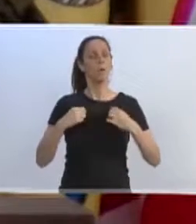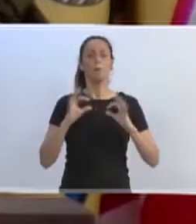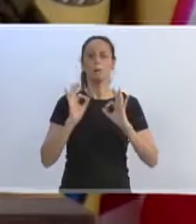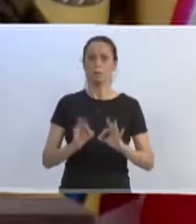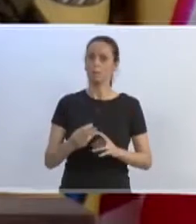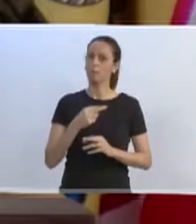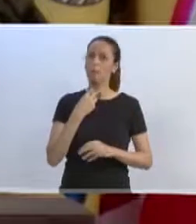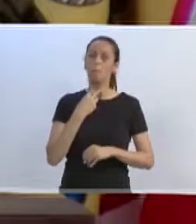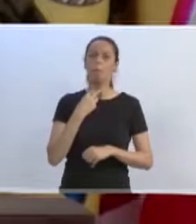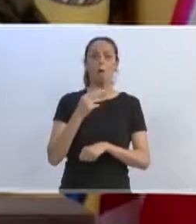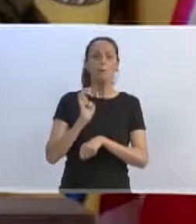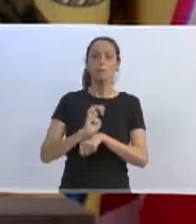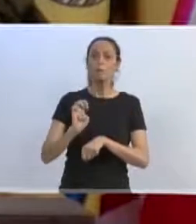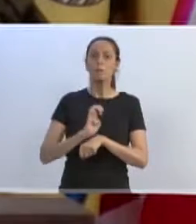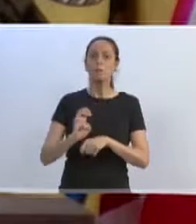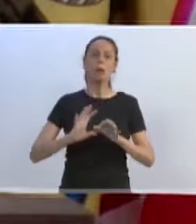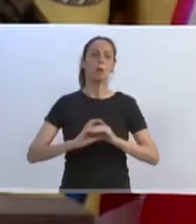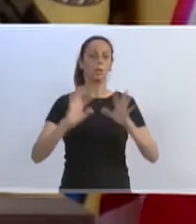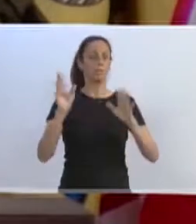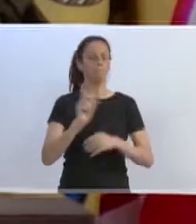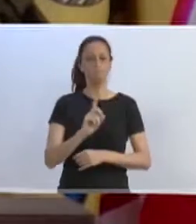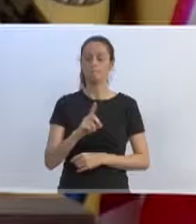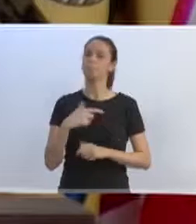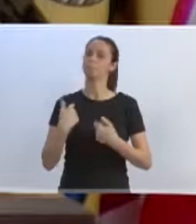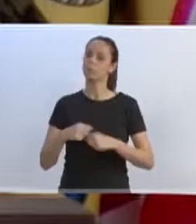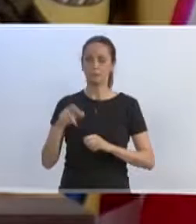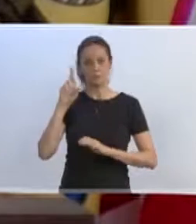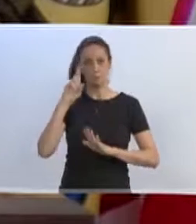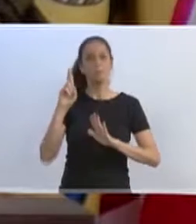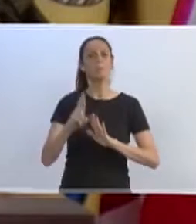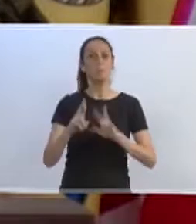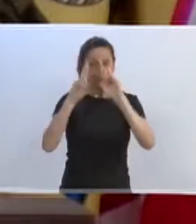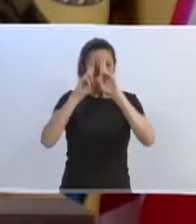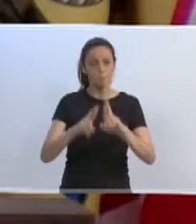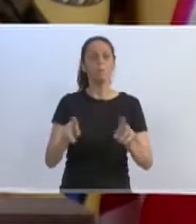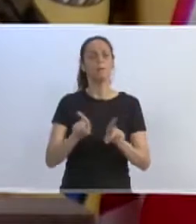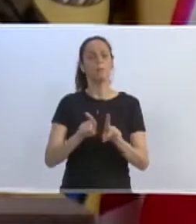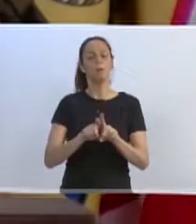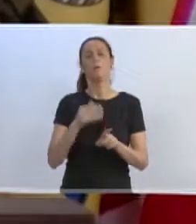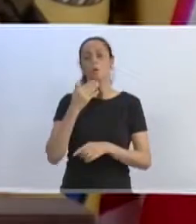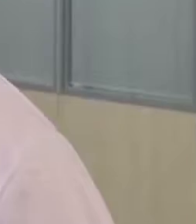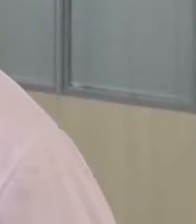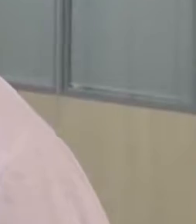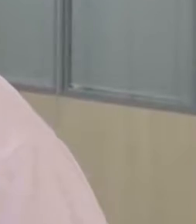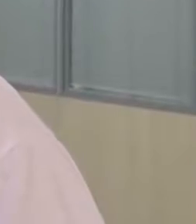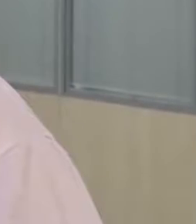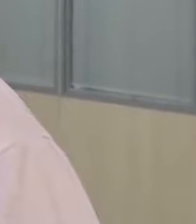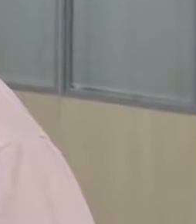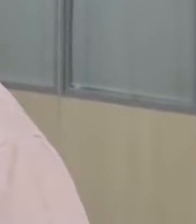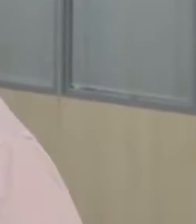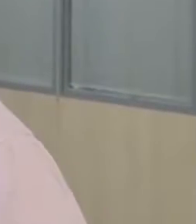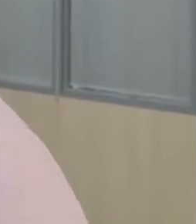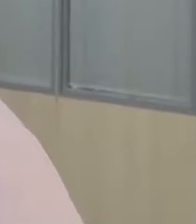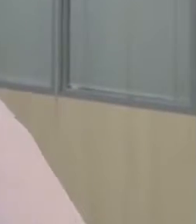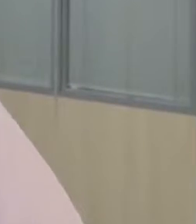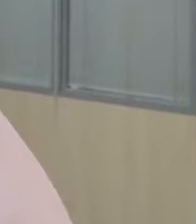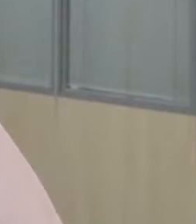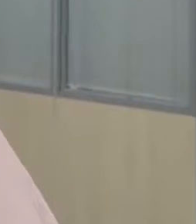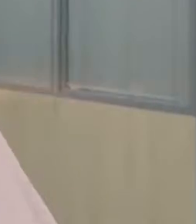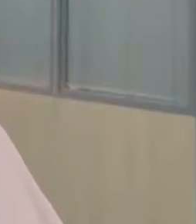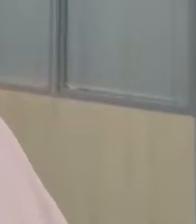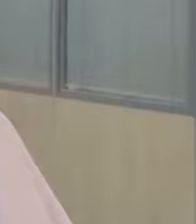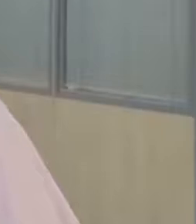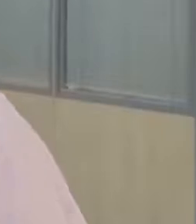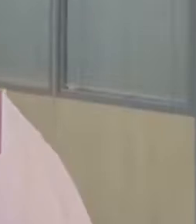vereador Almir Vieira destacou um projeto de lei de sua autoria a respeito das creches domiciliares. O que acontece? O governo federal determinou